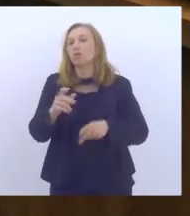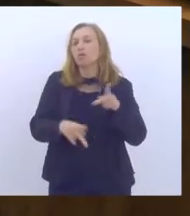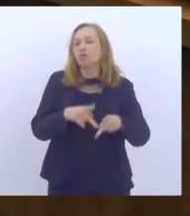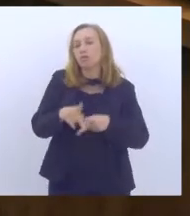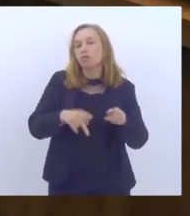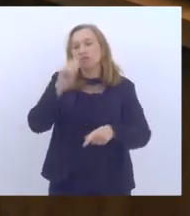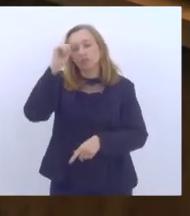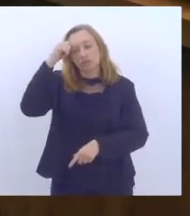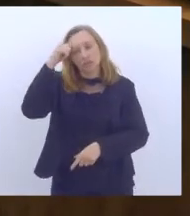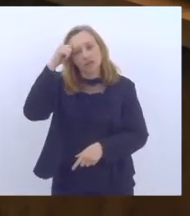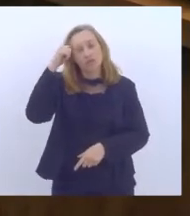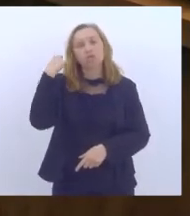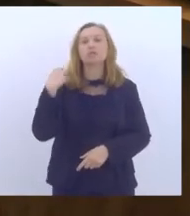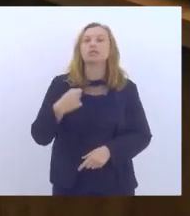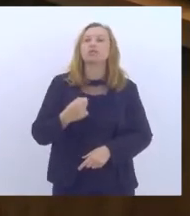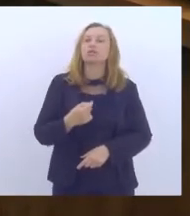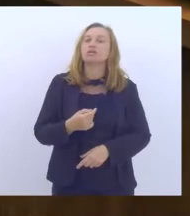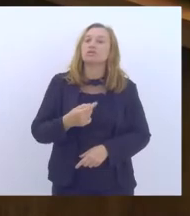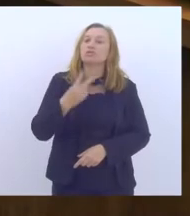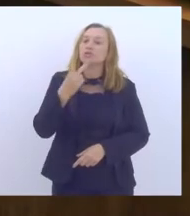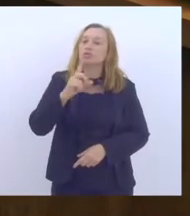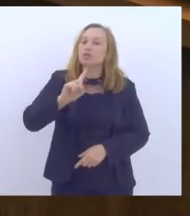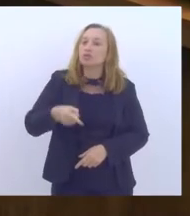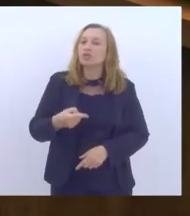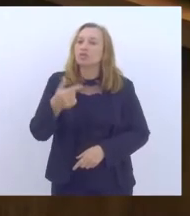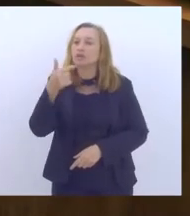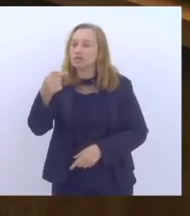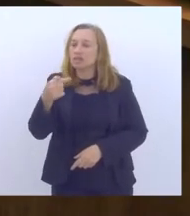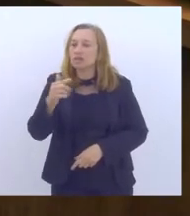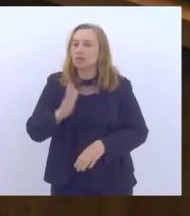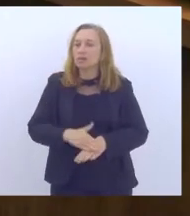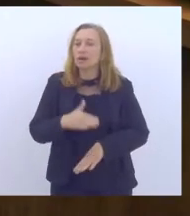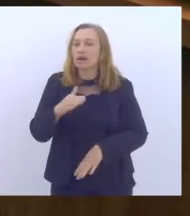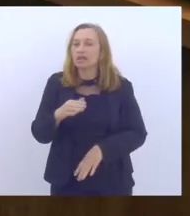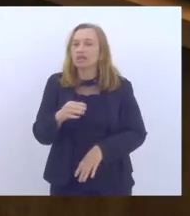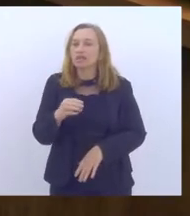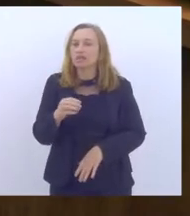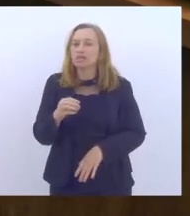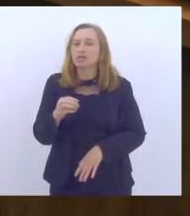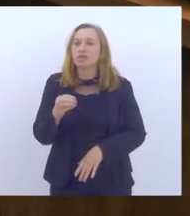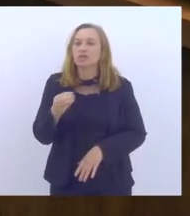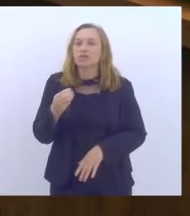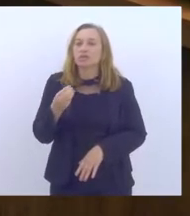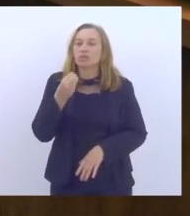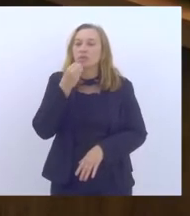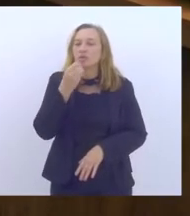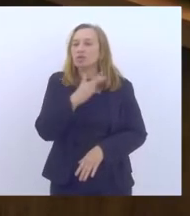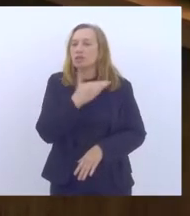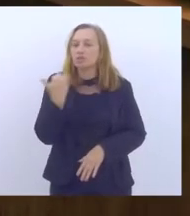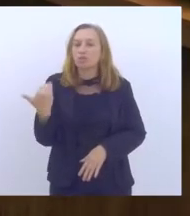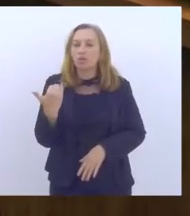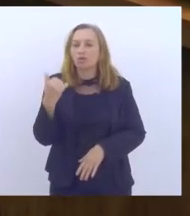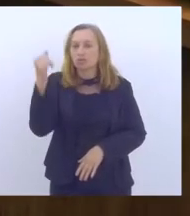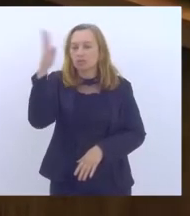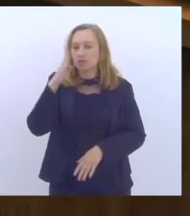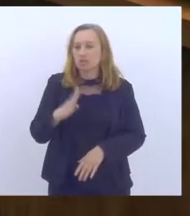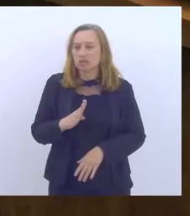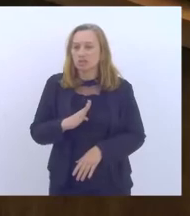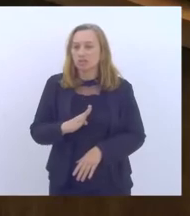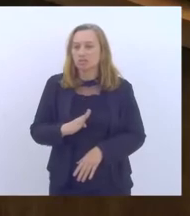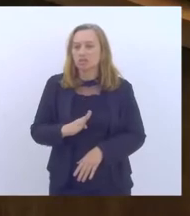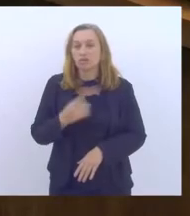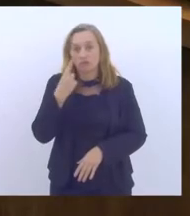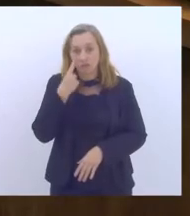negra teve duas vírgulas 7 mais chances mente a ser assassinado no Brasil